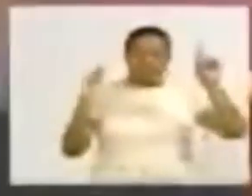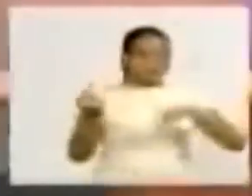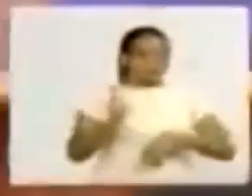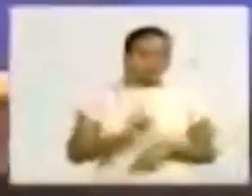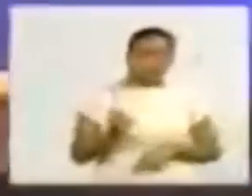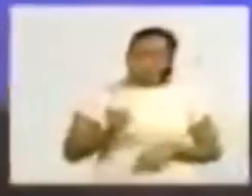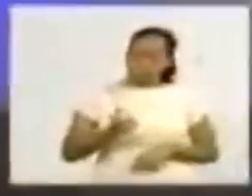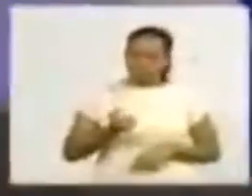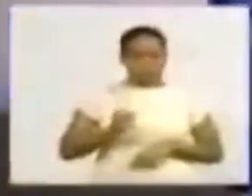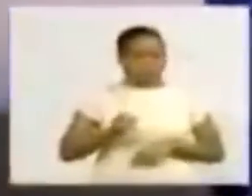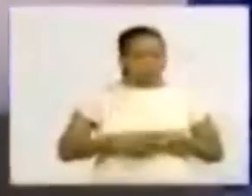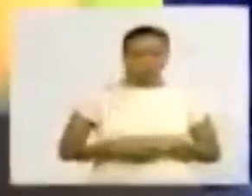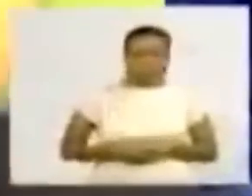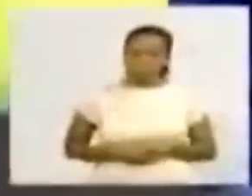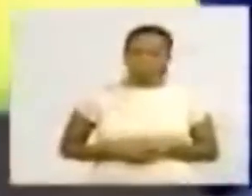hipocrisias.